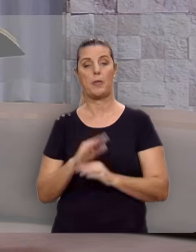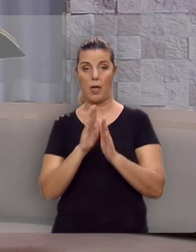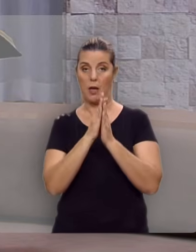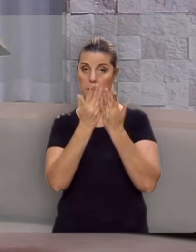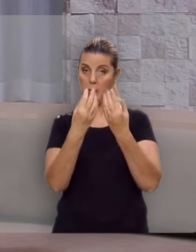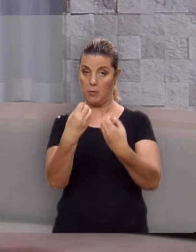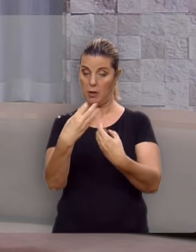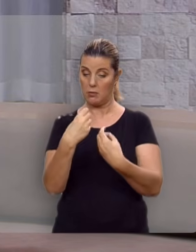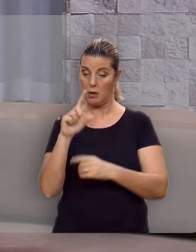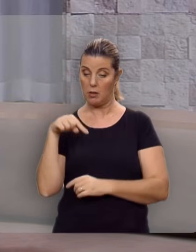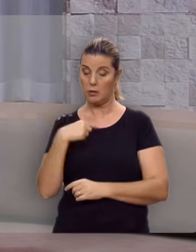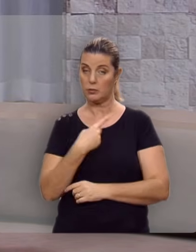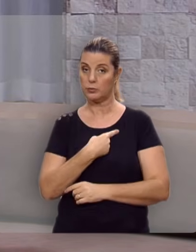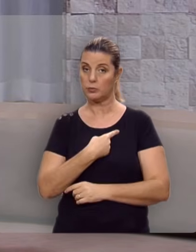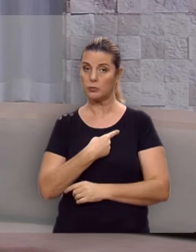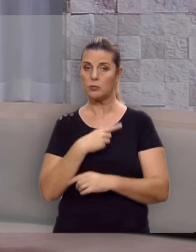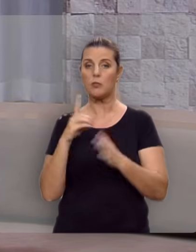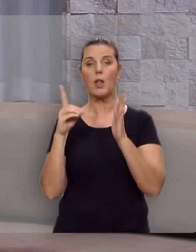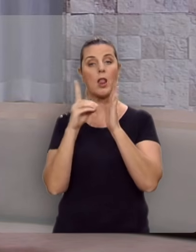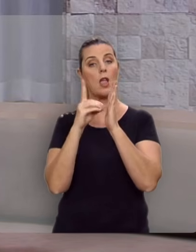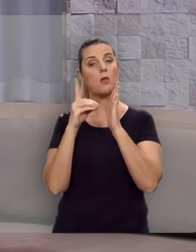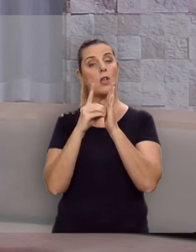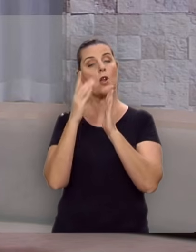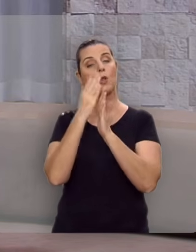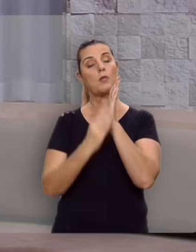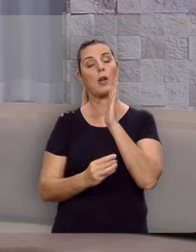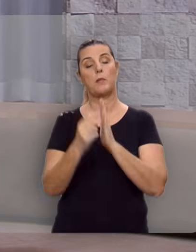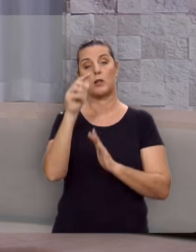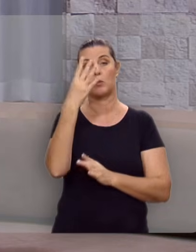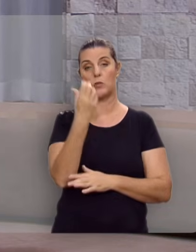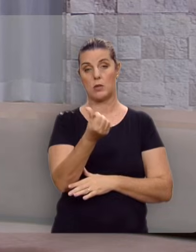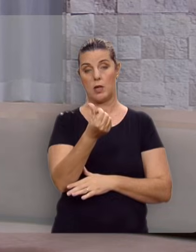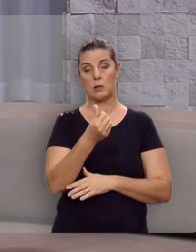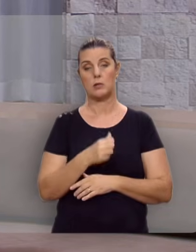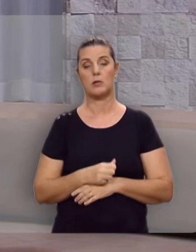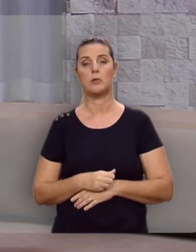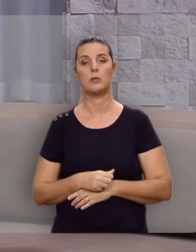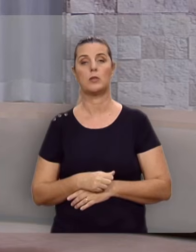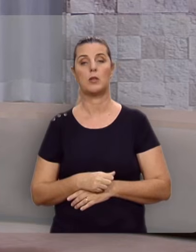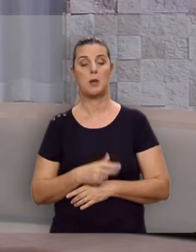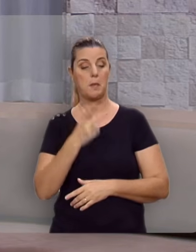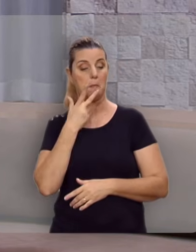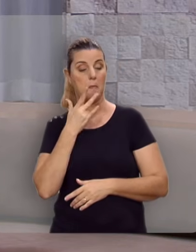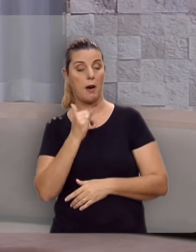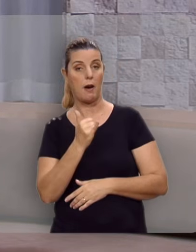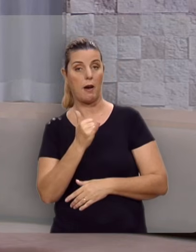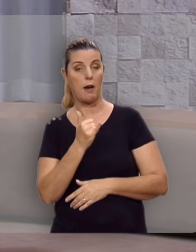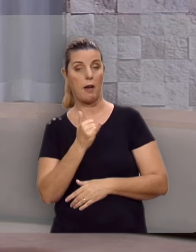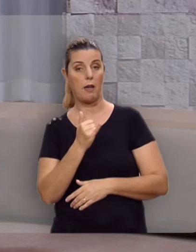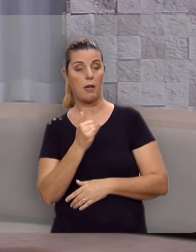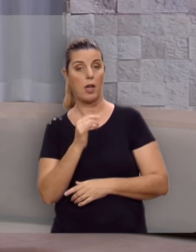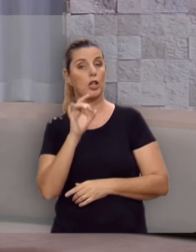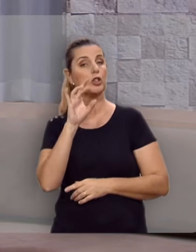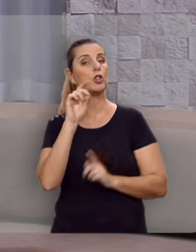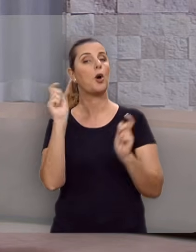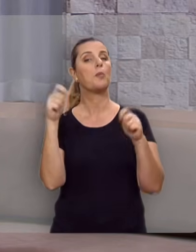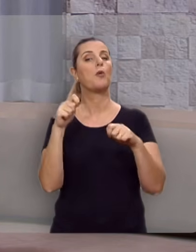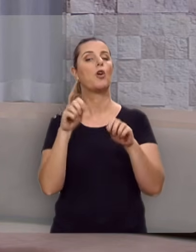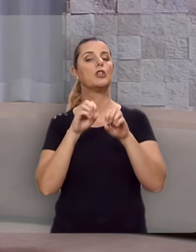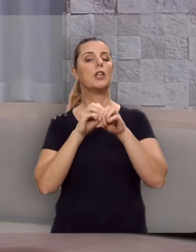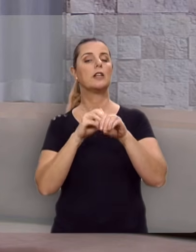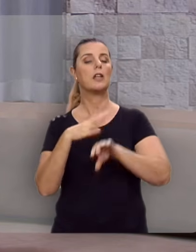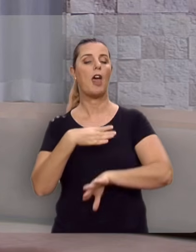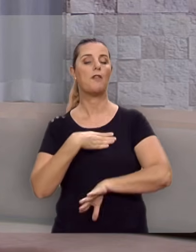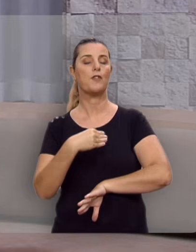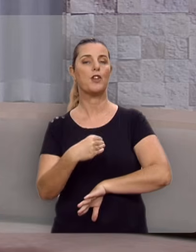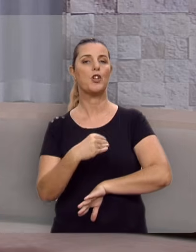A Bíblia nos ensina, lá em Deuteronômio capítulo 6, que os pais só podem